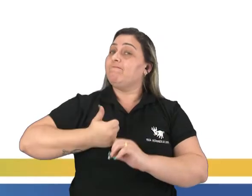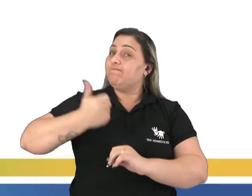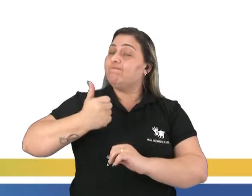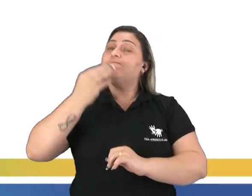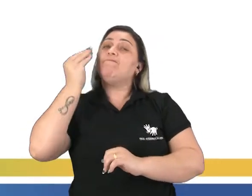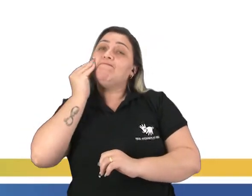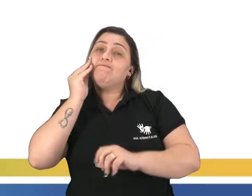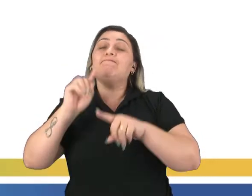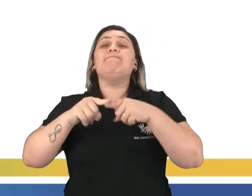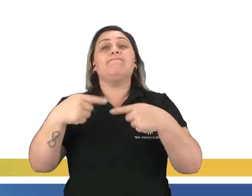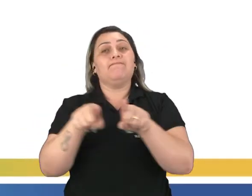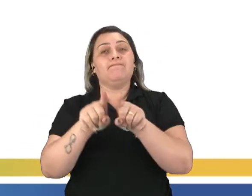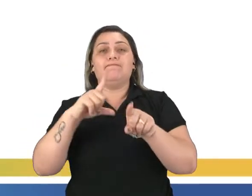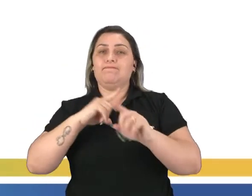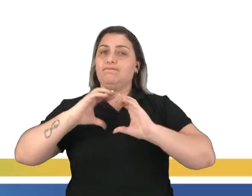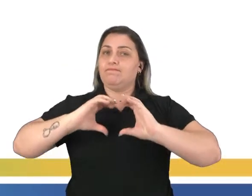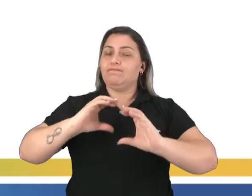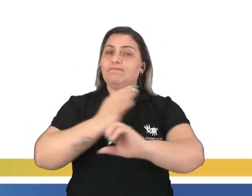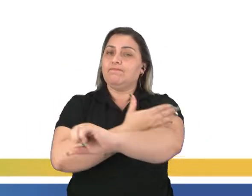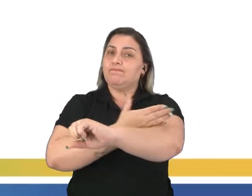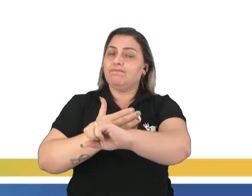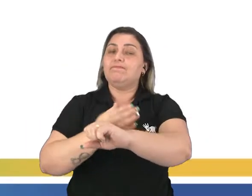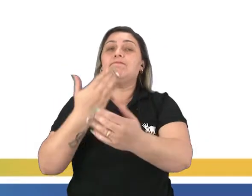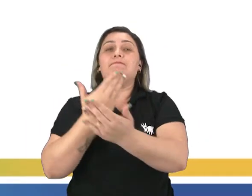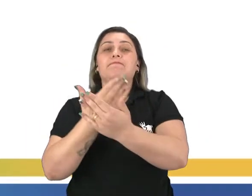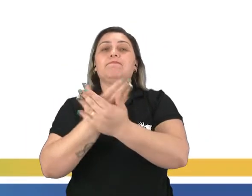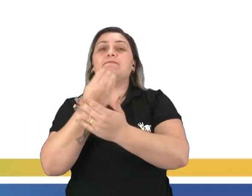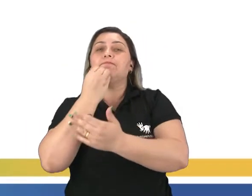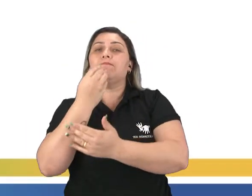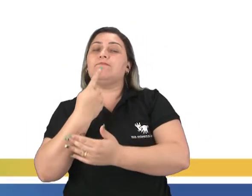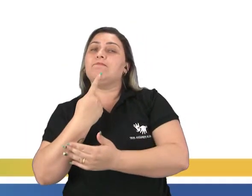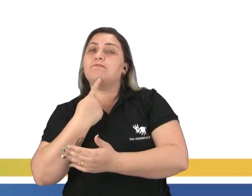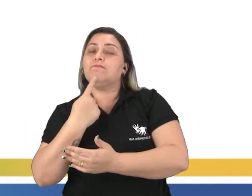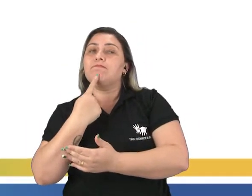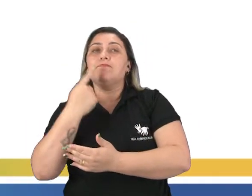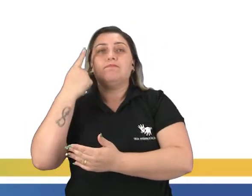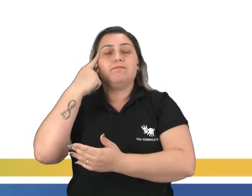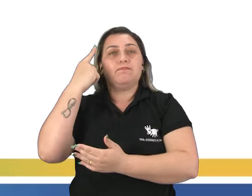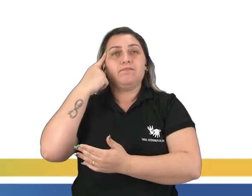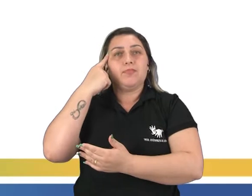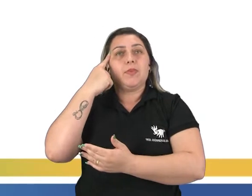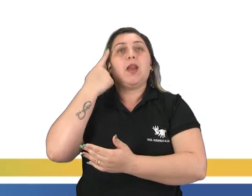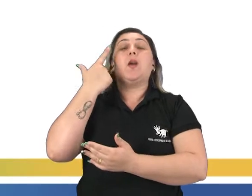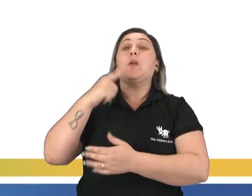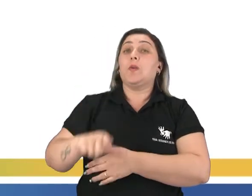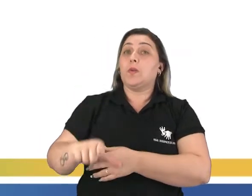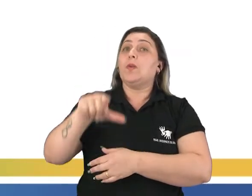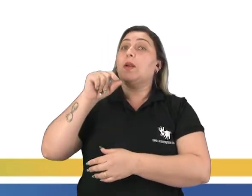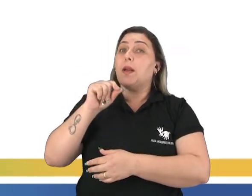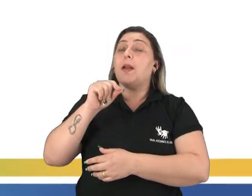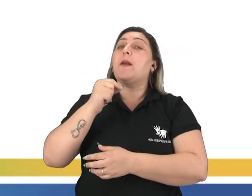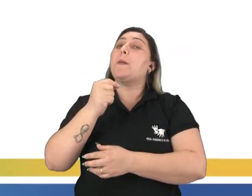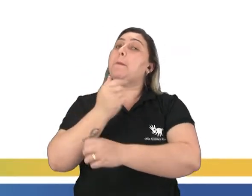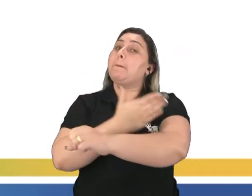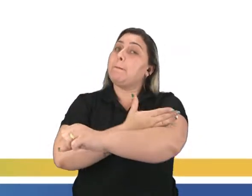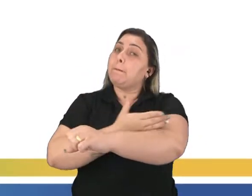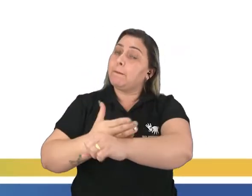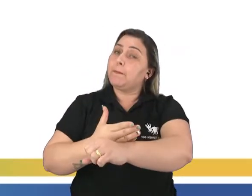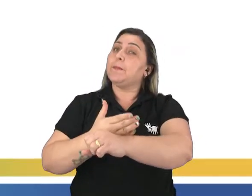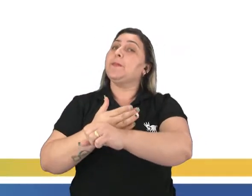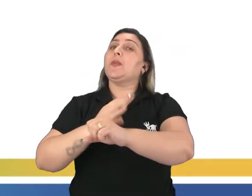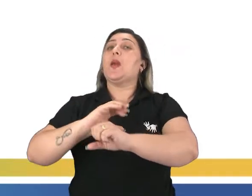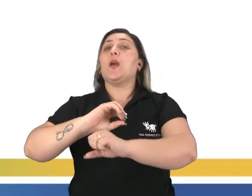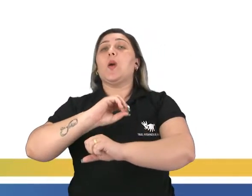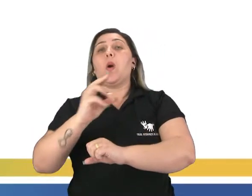também bolas brancas. O estudo da probabilidade permite medir a chance de tirarmos bolas vermelhas ou bolas brancas, associando